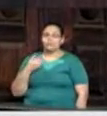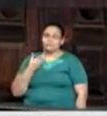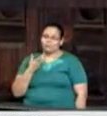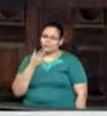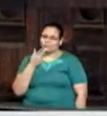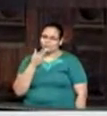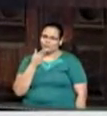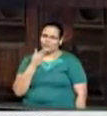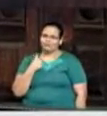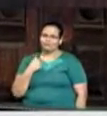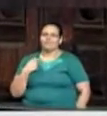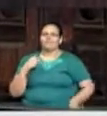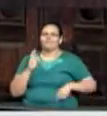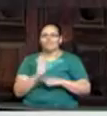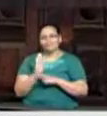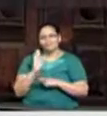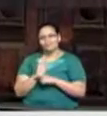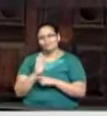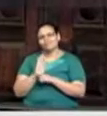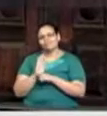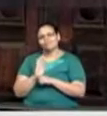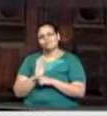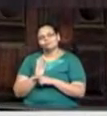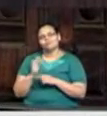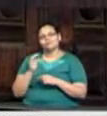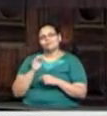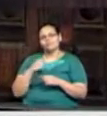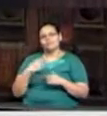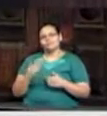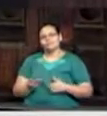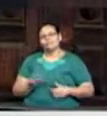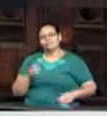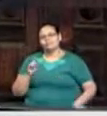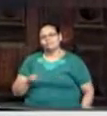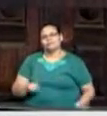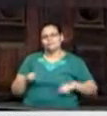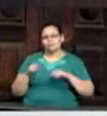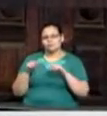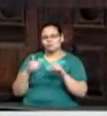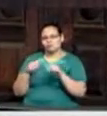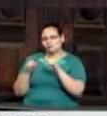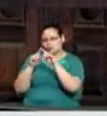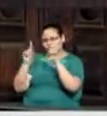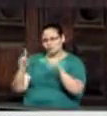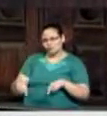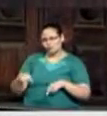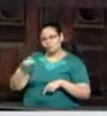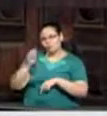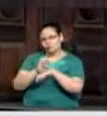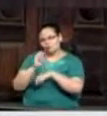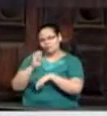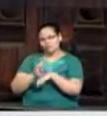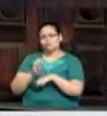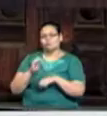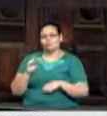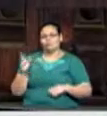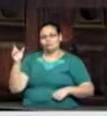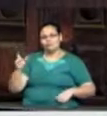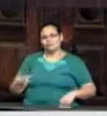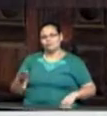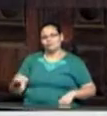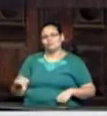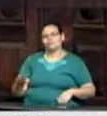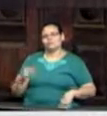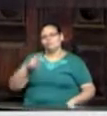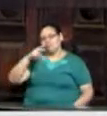dizer, em solidariedade ao serviço público estadual, ao conjunto de servidores públicos brasileiros, brasileiras,